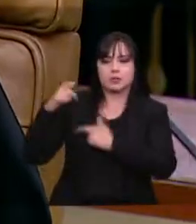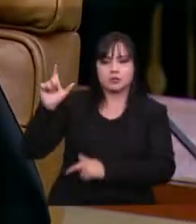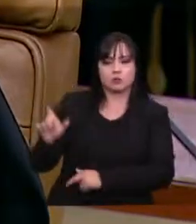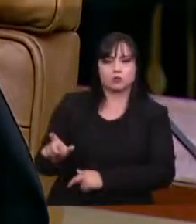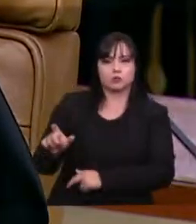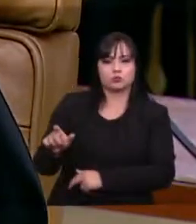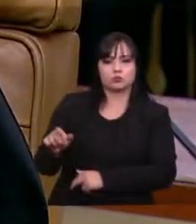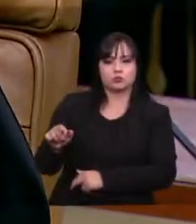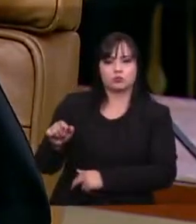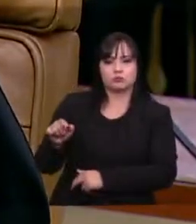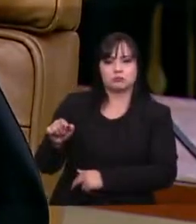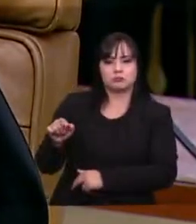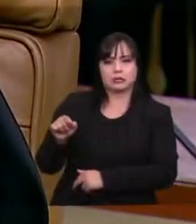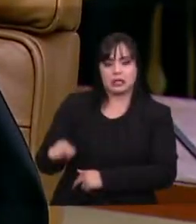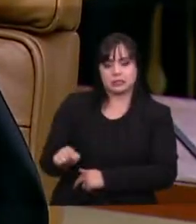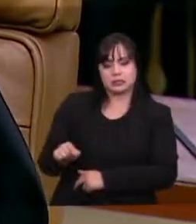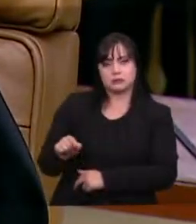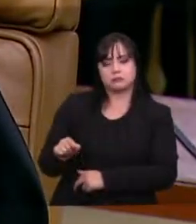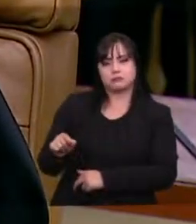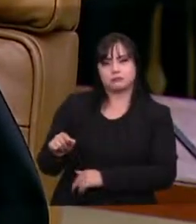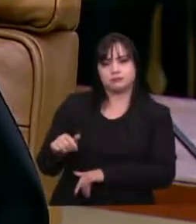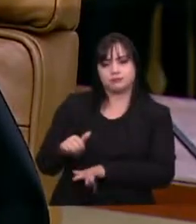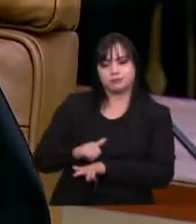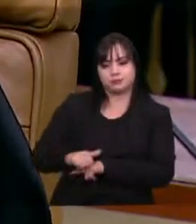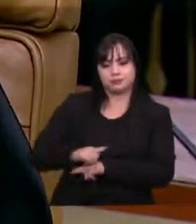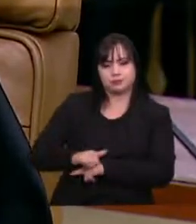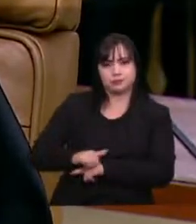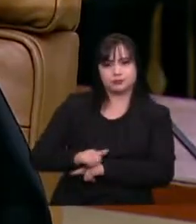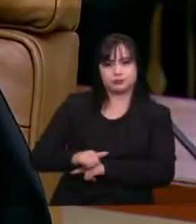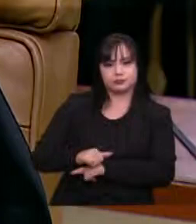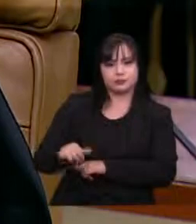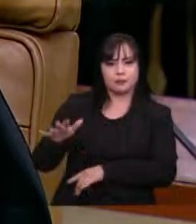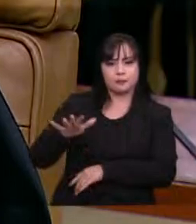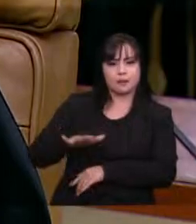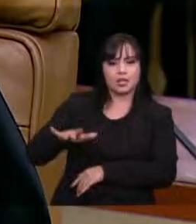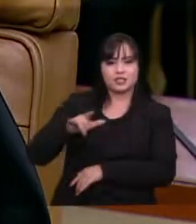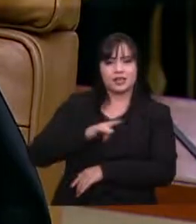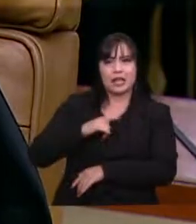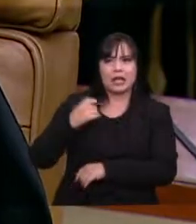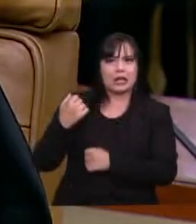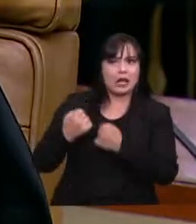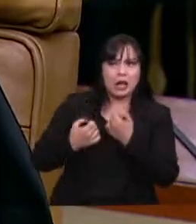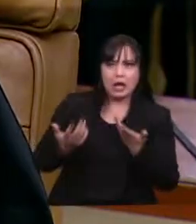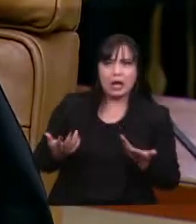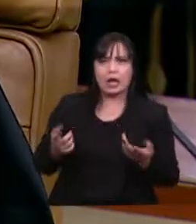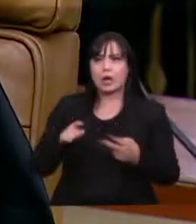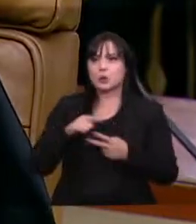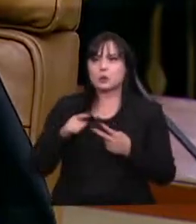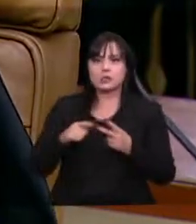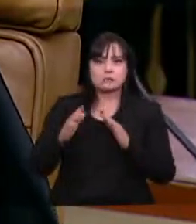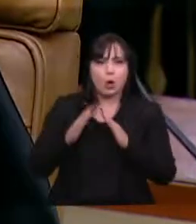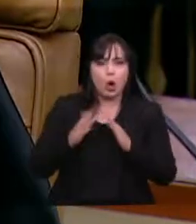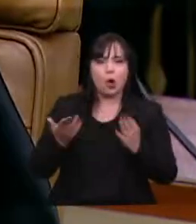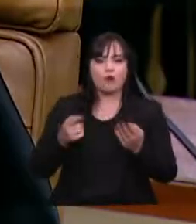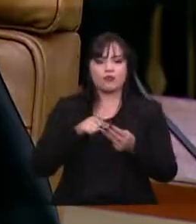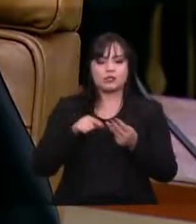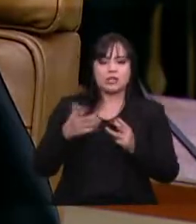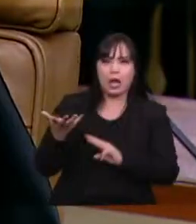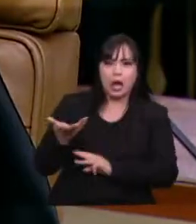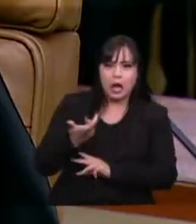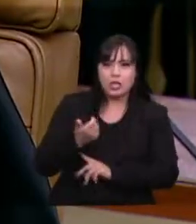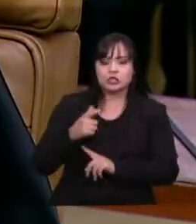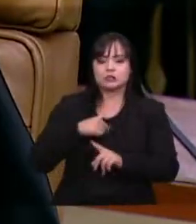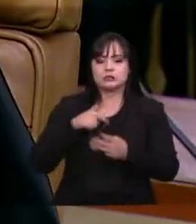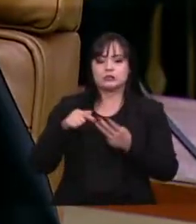a s tem imputação de lavagem de dinheiro por meio da aquisição de automóveis Imóveis obras de arte